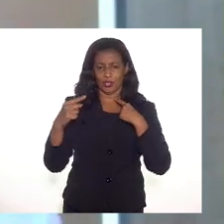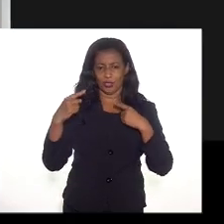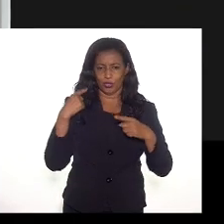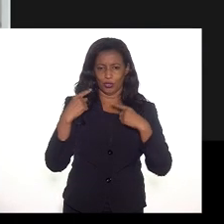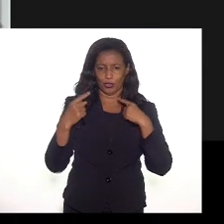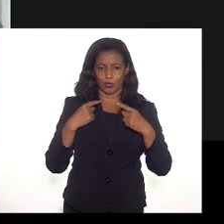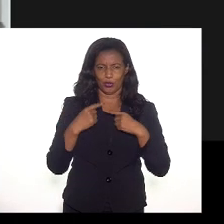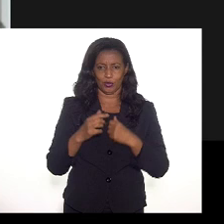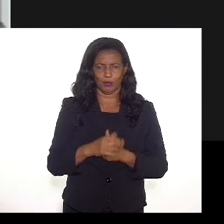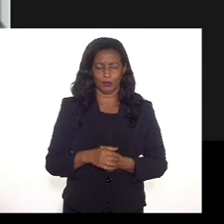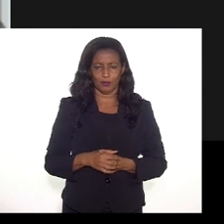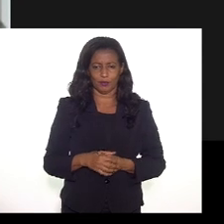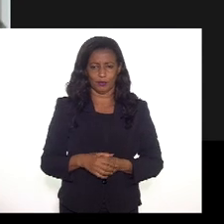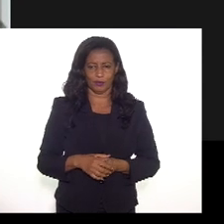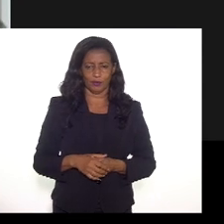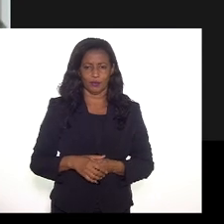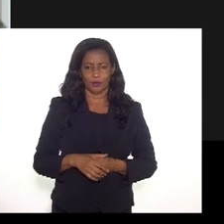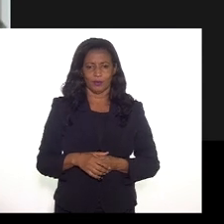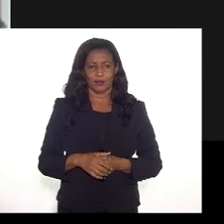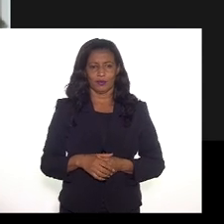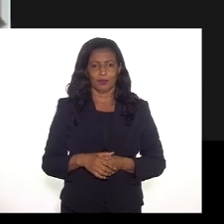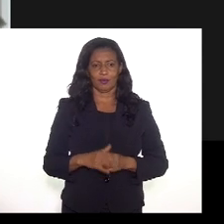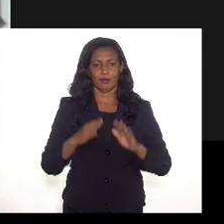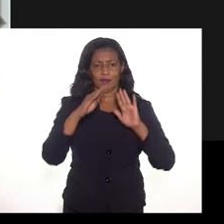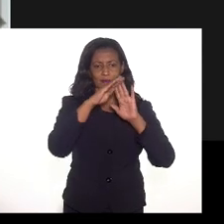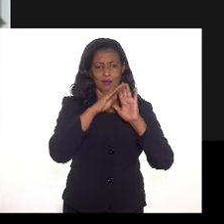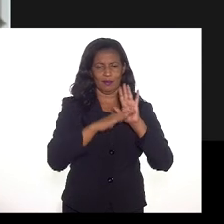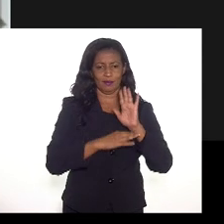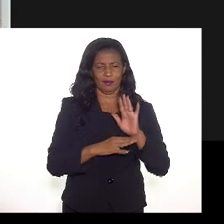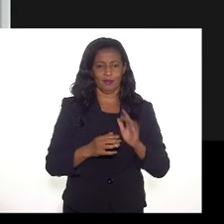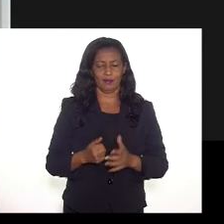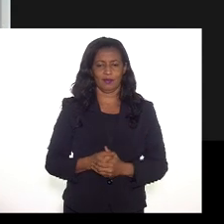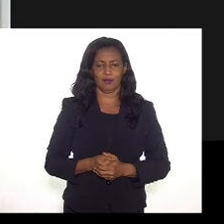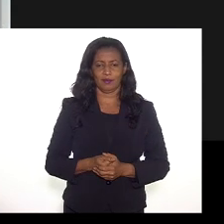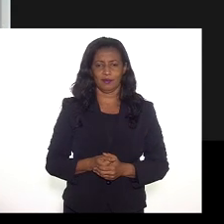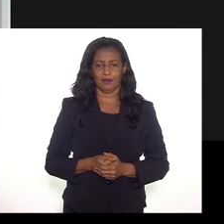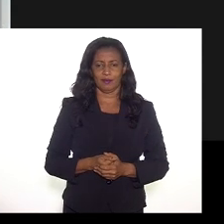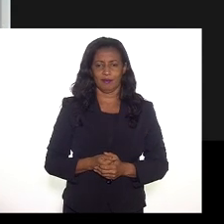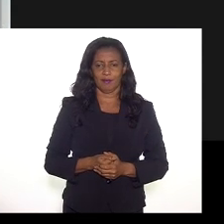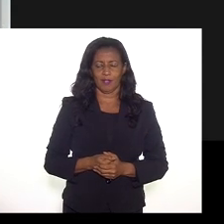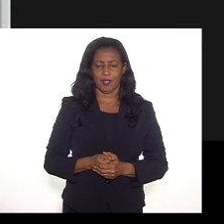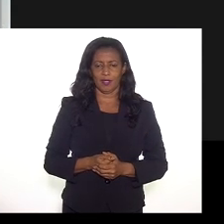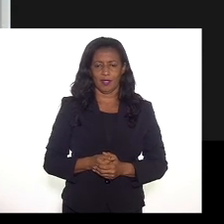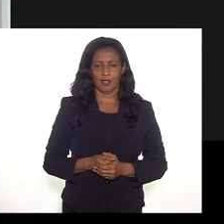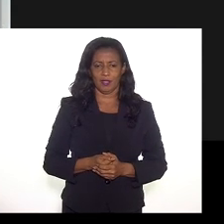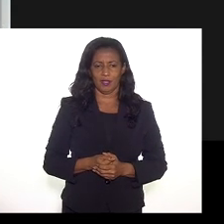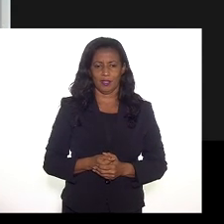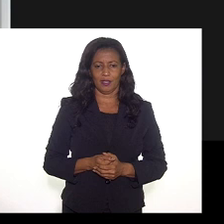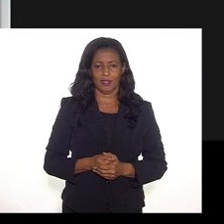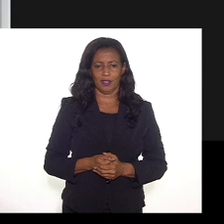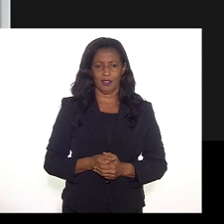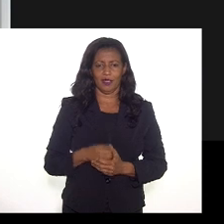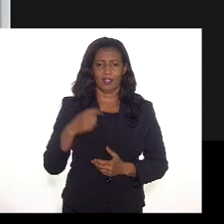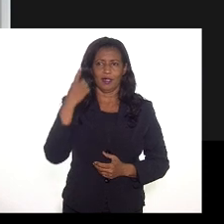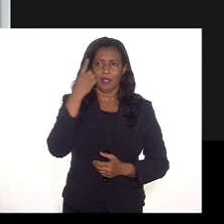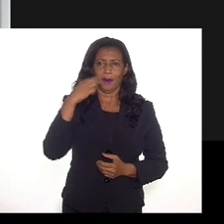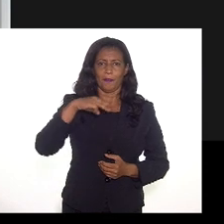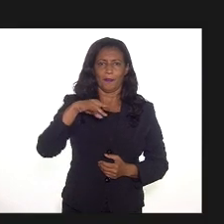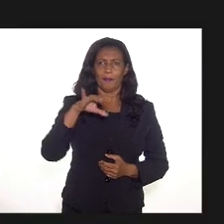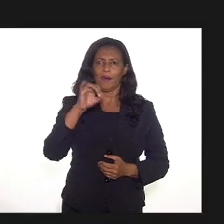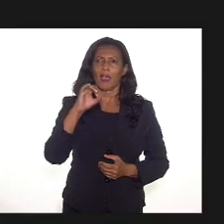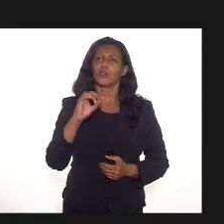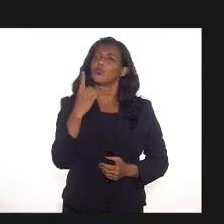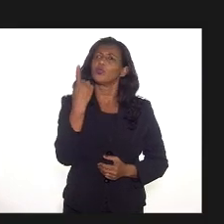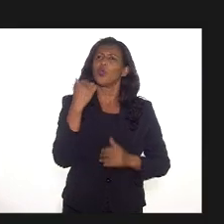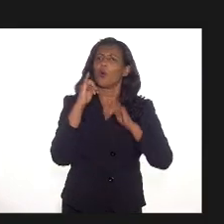Pela ordem, senhor presidente, pela ordem. Pela ordem, deputado Marcio Canella. Só para passar uma